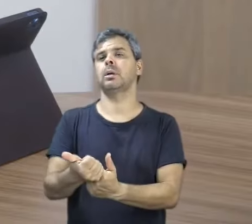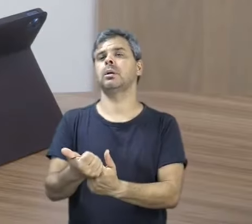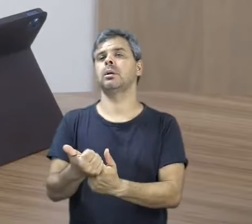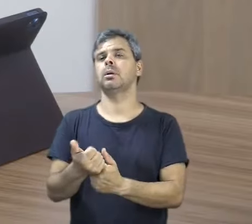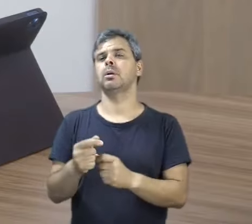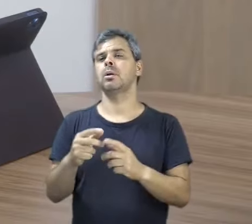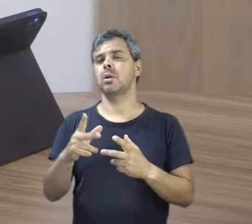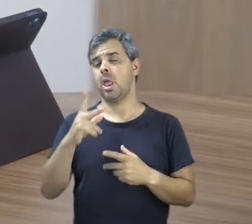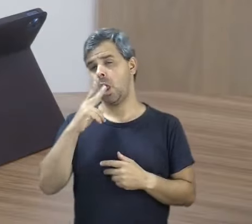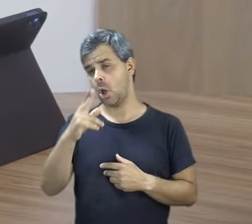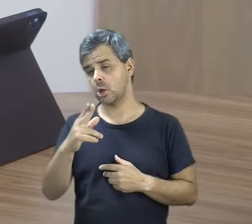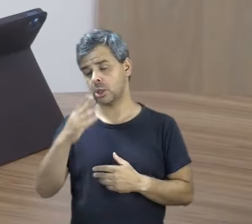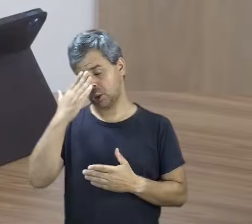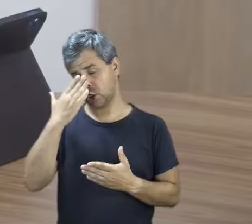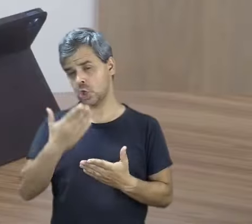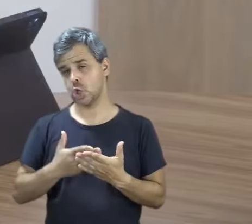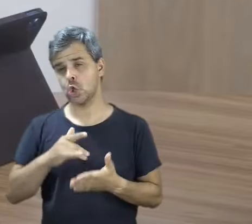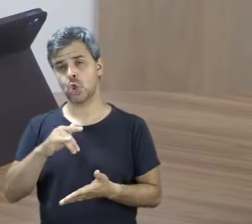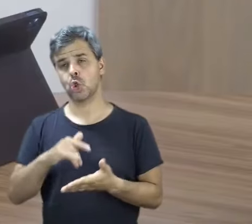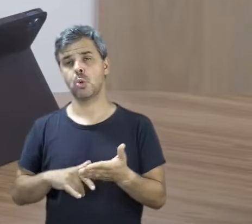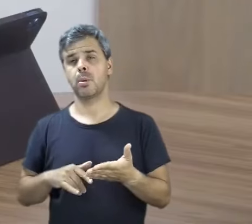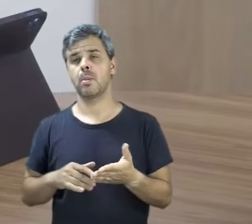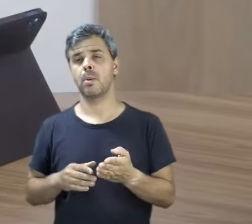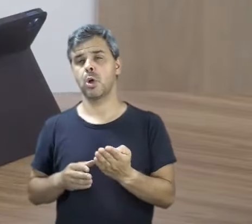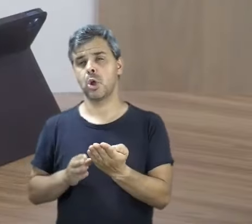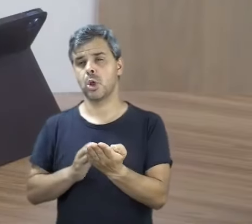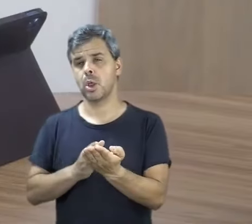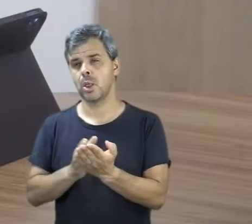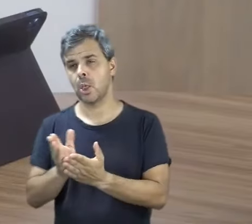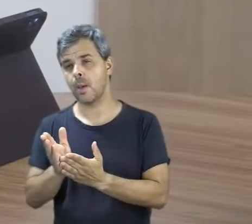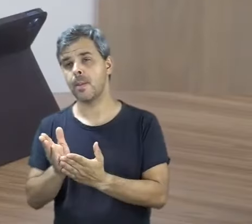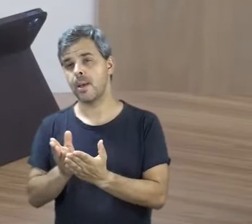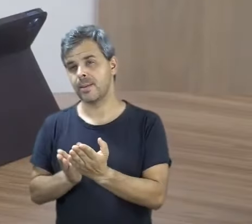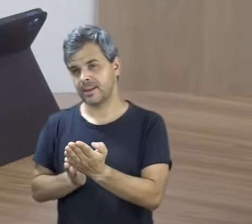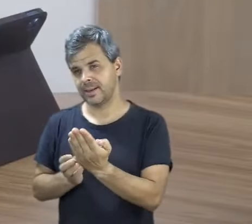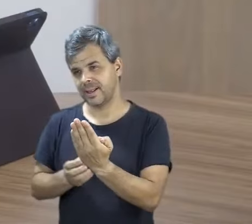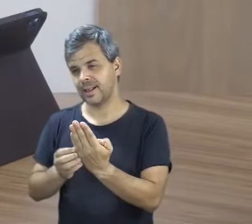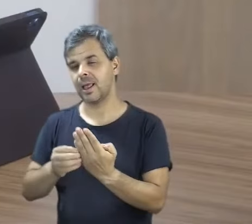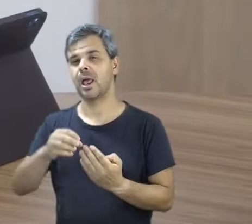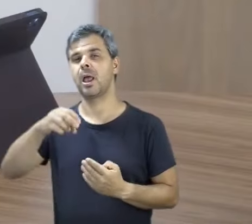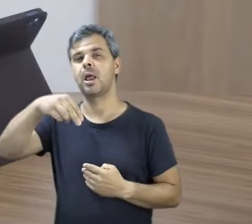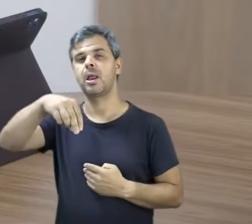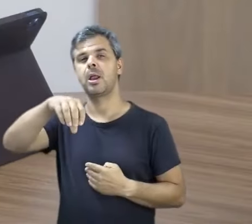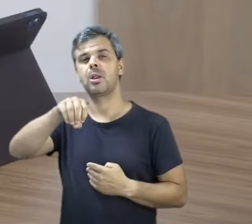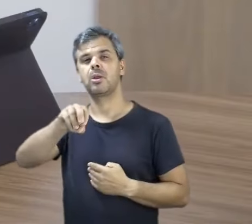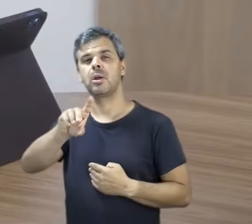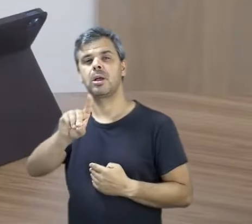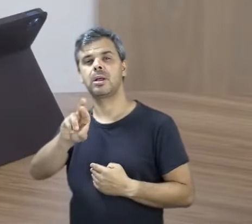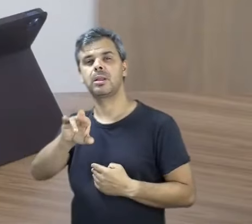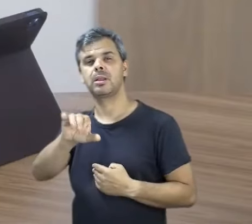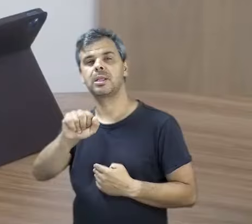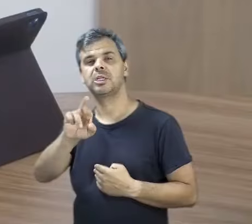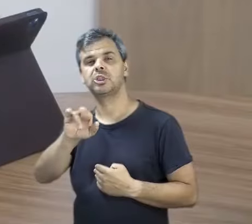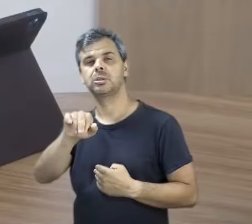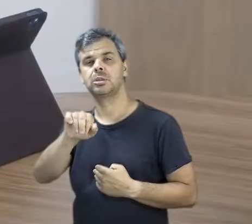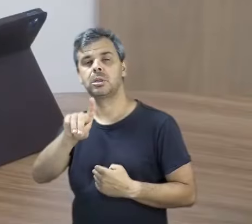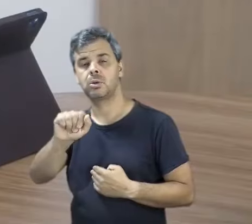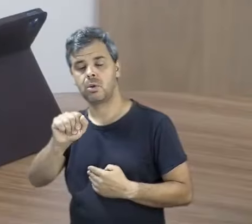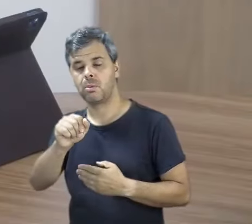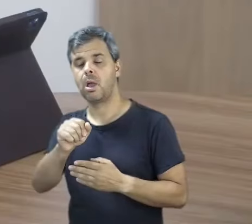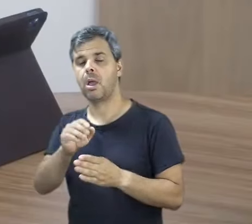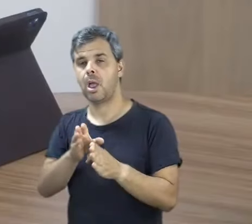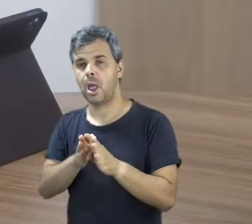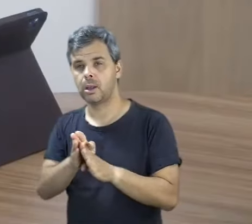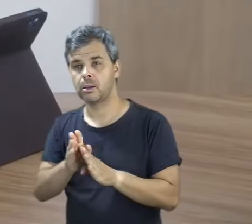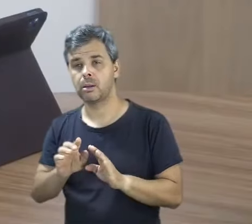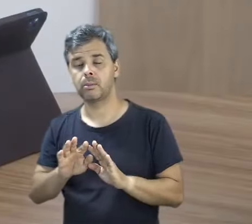ser, eu costumo dizer que é um documento não norteador, mas nordestinador, porque eu sou de lá, não posso deixar de fazer isso,